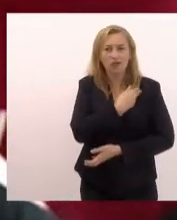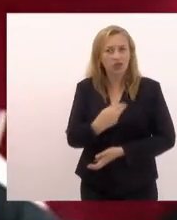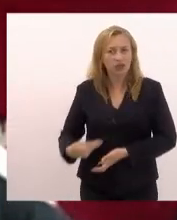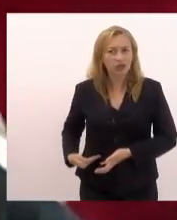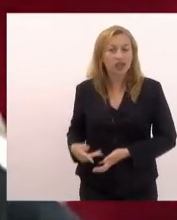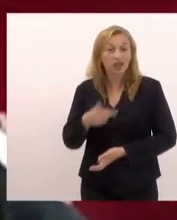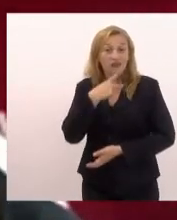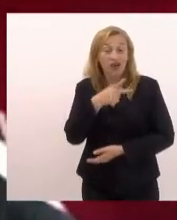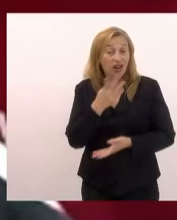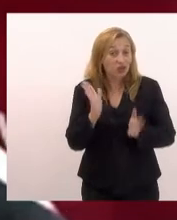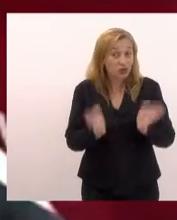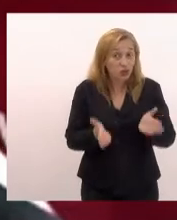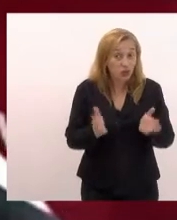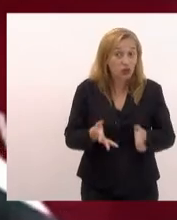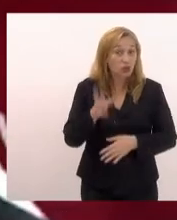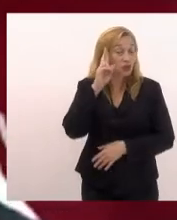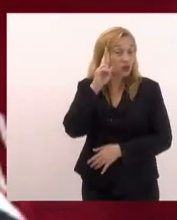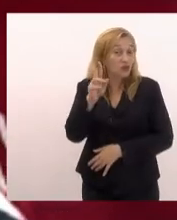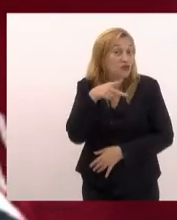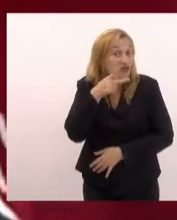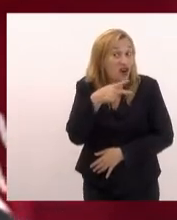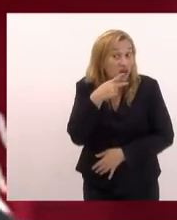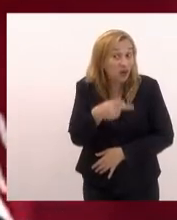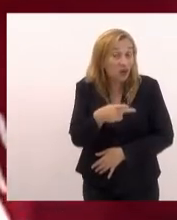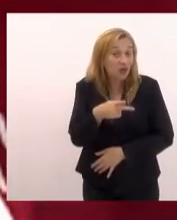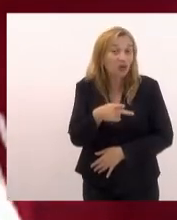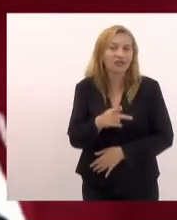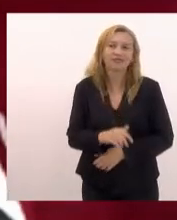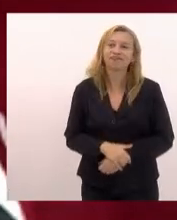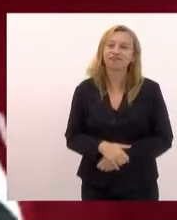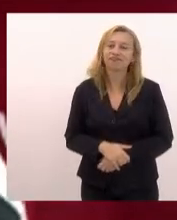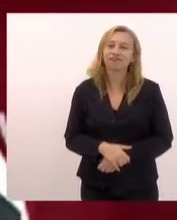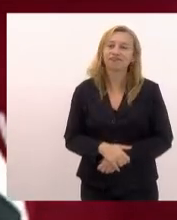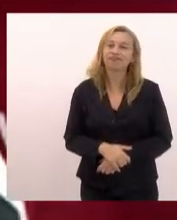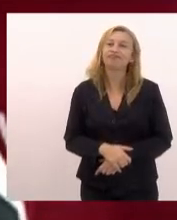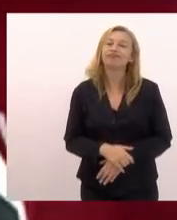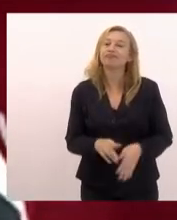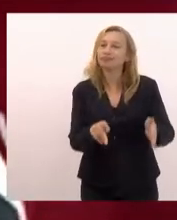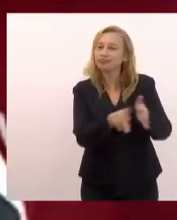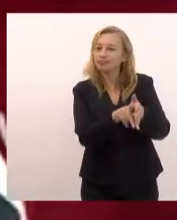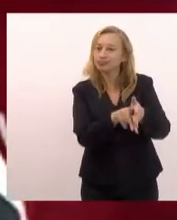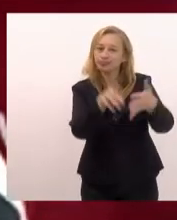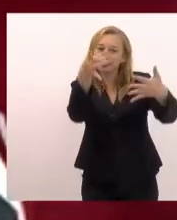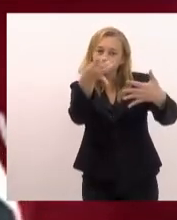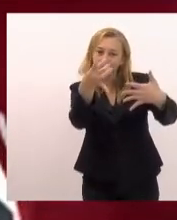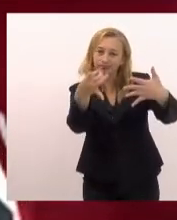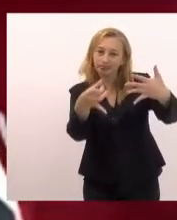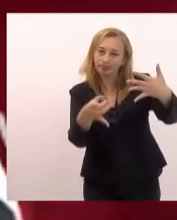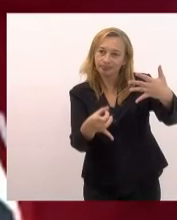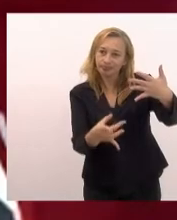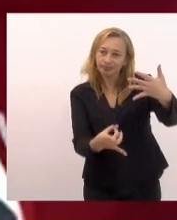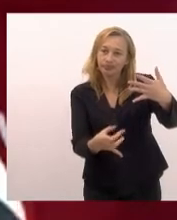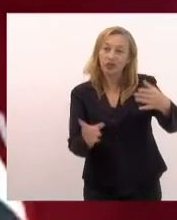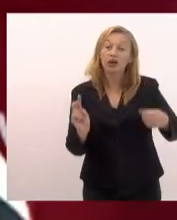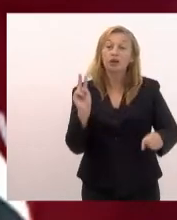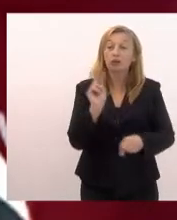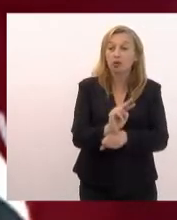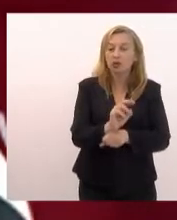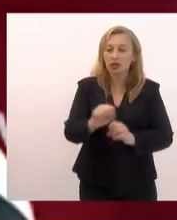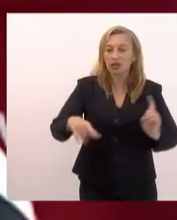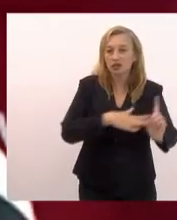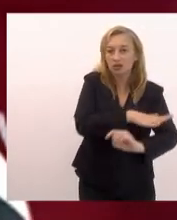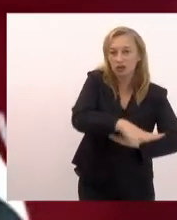de hoje, né, o senhor fez questão de citar os projetos que de proteção social à